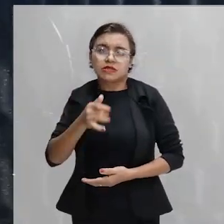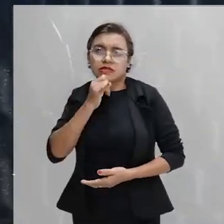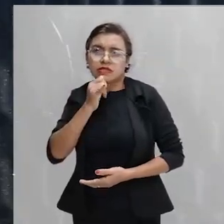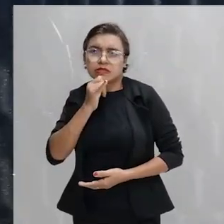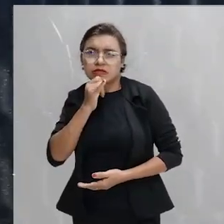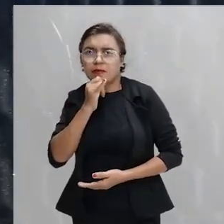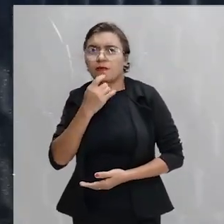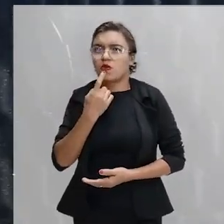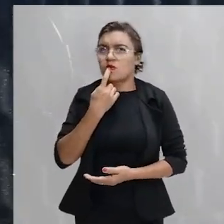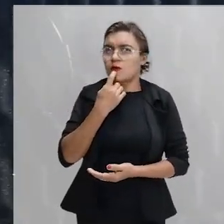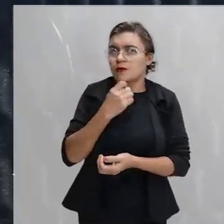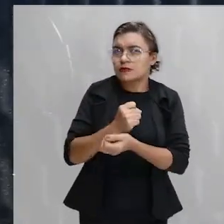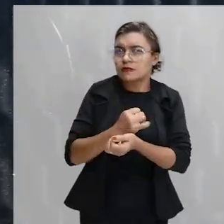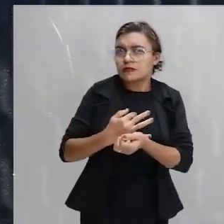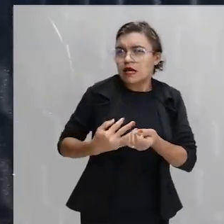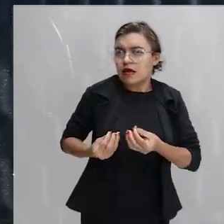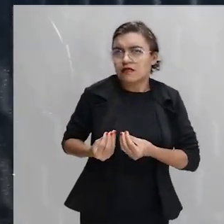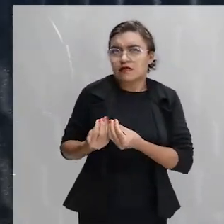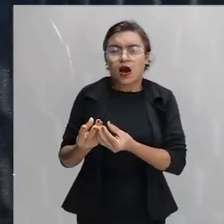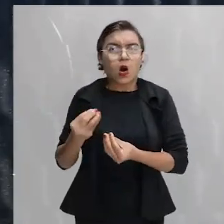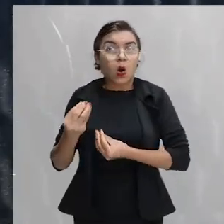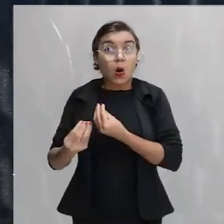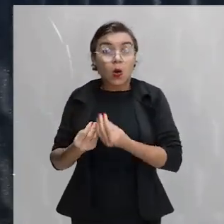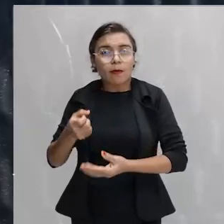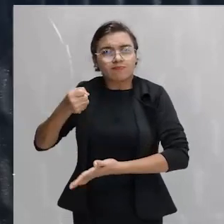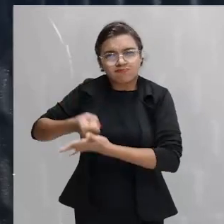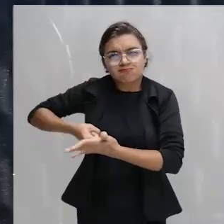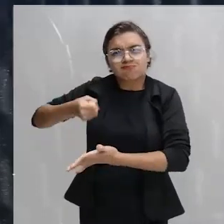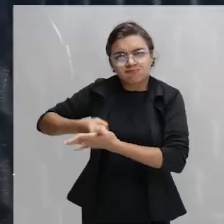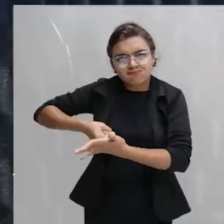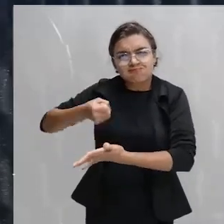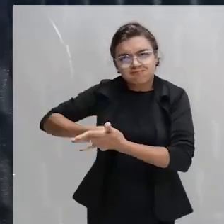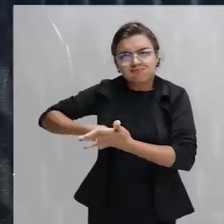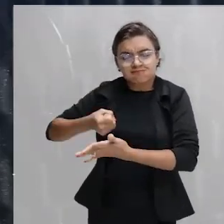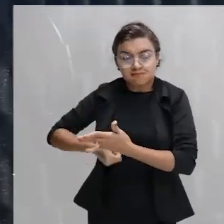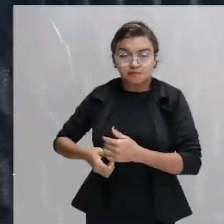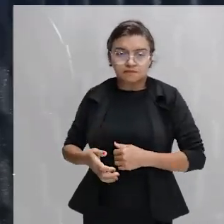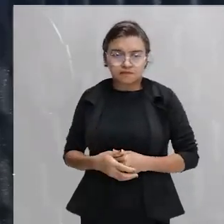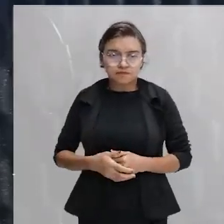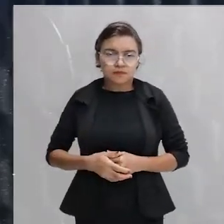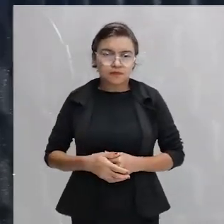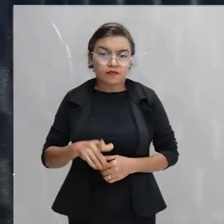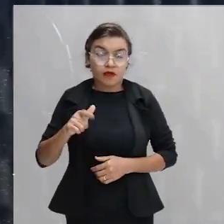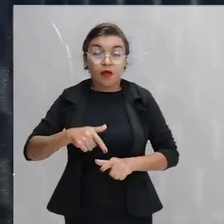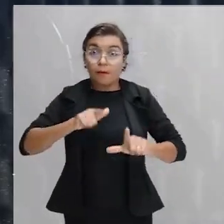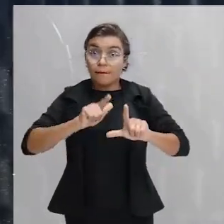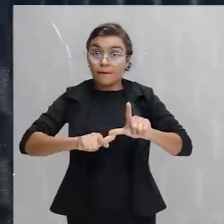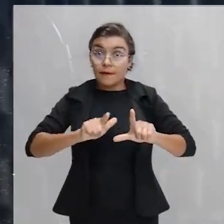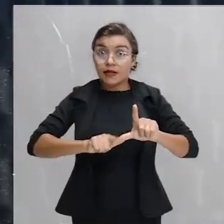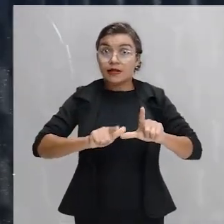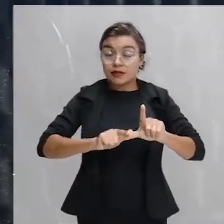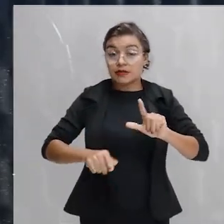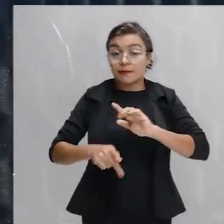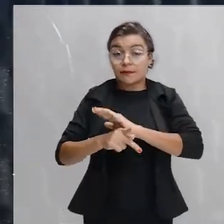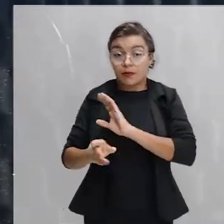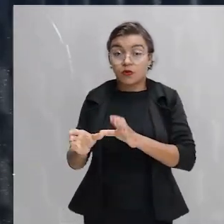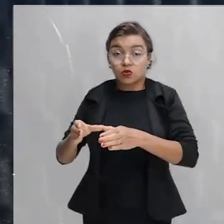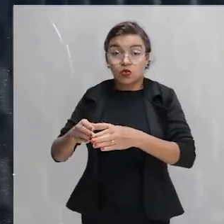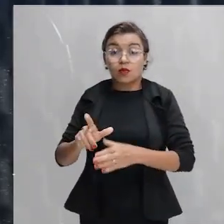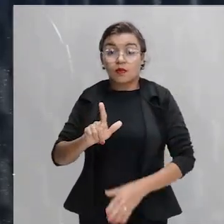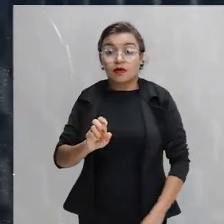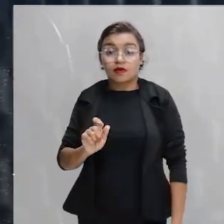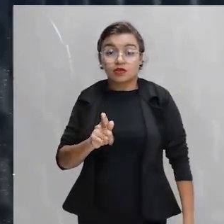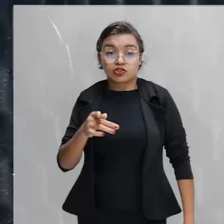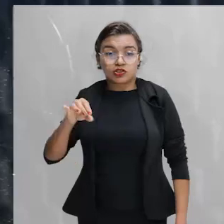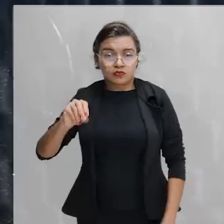pelo trabalho, quer dizer, a pessoa luta muito, trabalha muito, se esforça muito, tá bom? Então, é uma letra do Legião Urbana, tá bom? Ficou a dica?